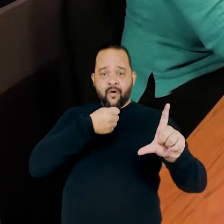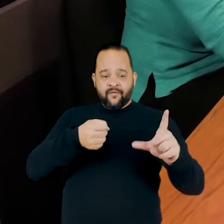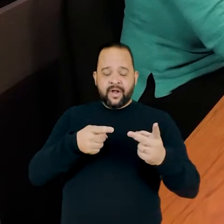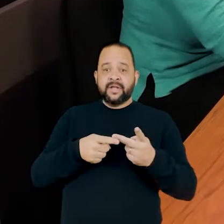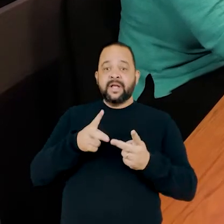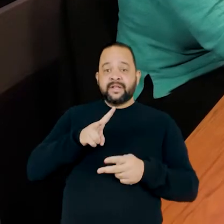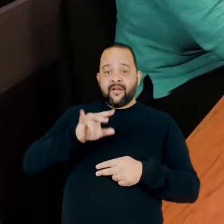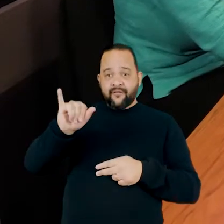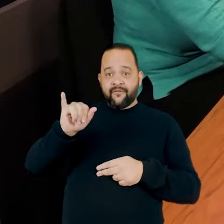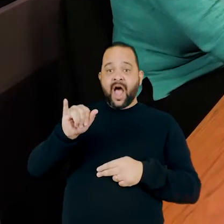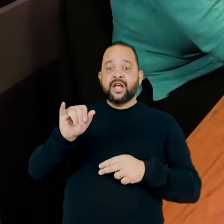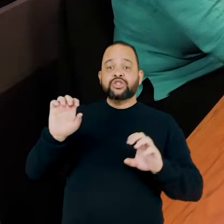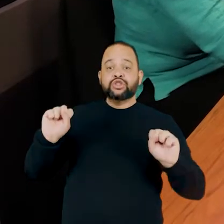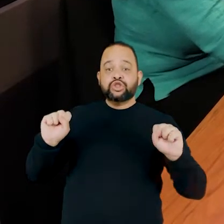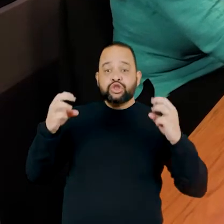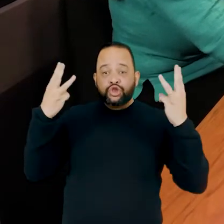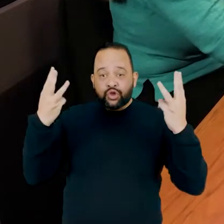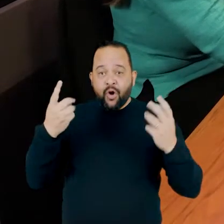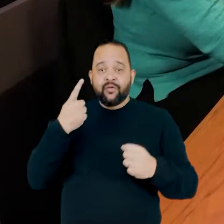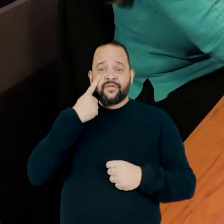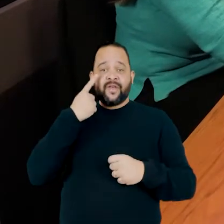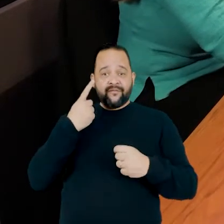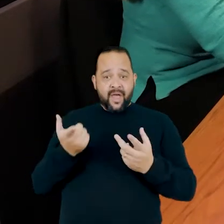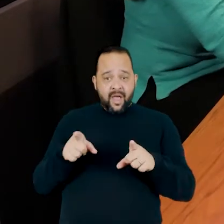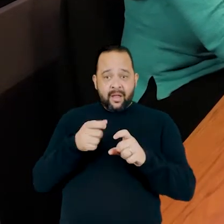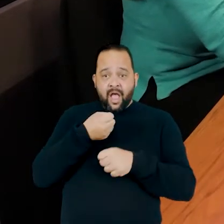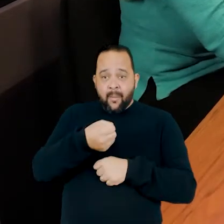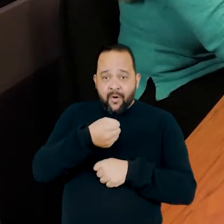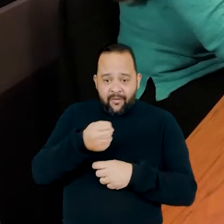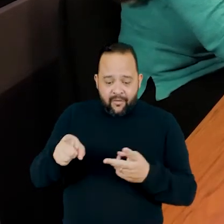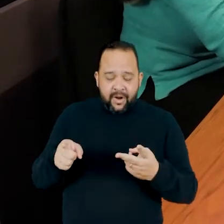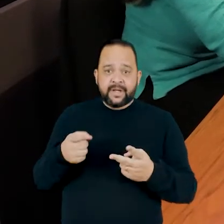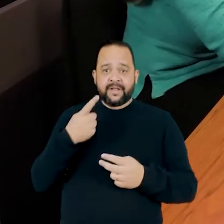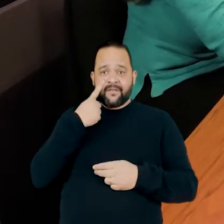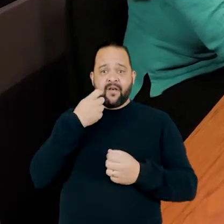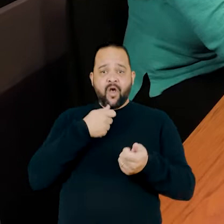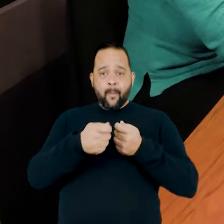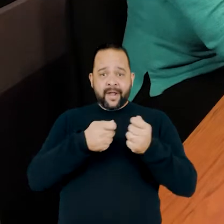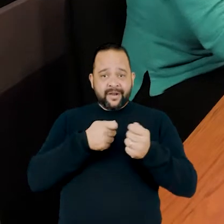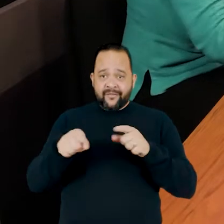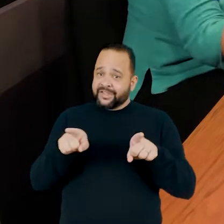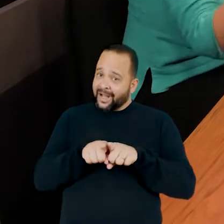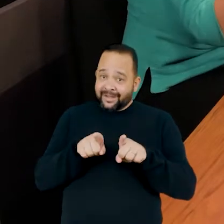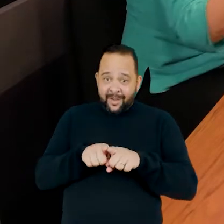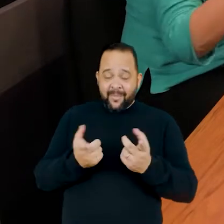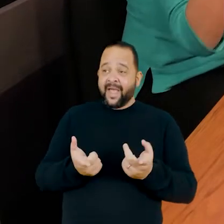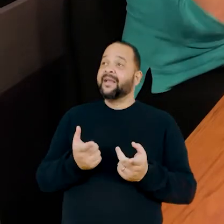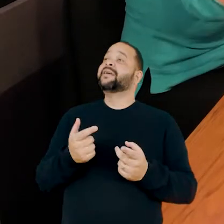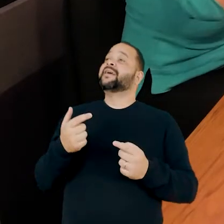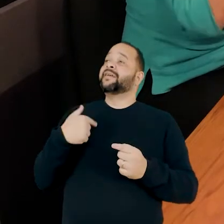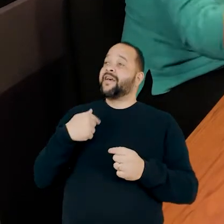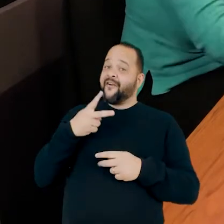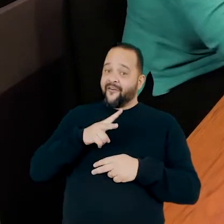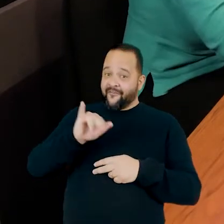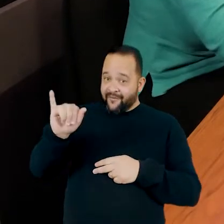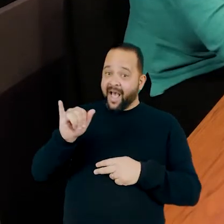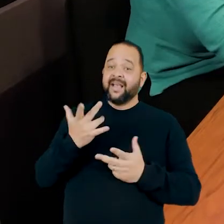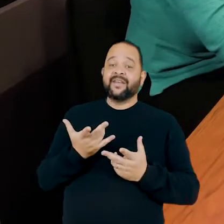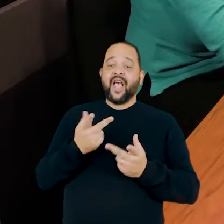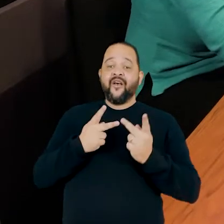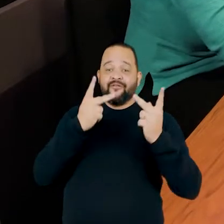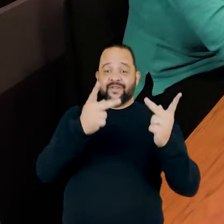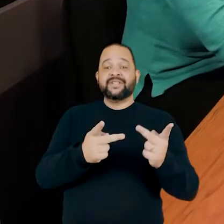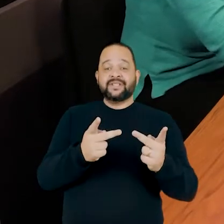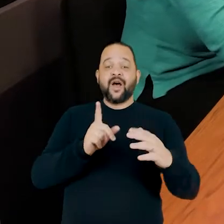assistir um show, você vê um Shure. Você vai assistir uma entrevista, você vê um Shure, né? Você vai visitar um cliente, você vê um Shure na